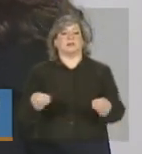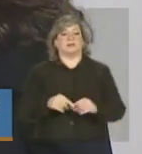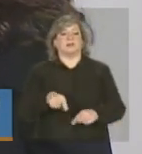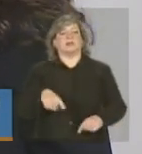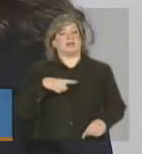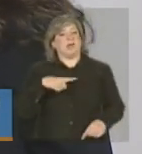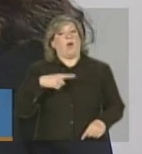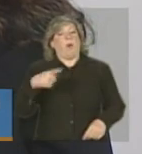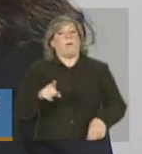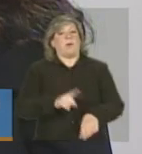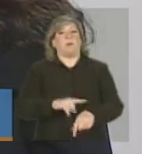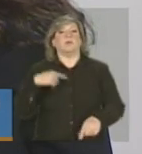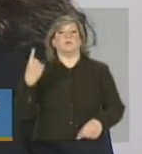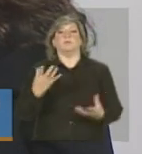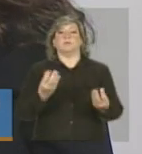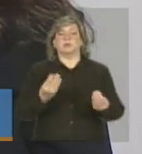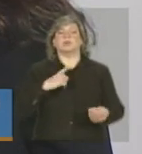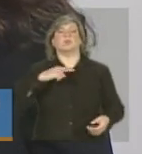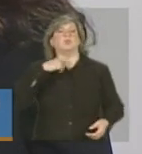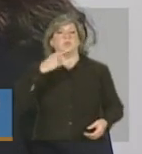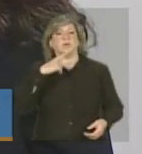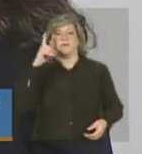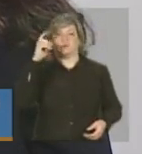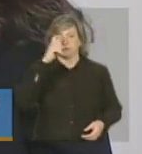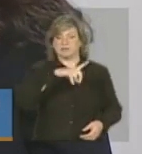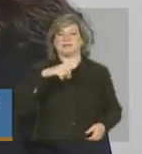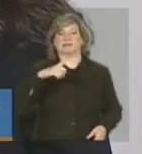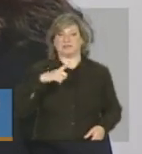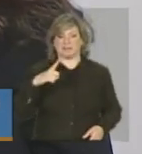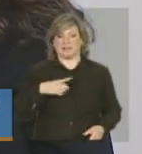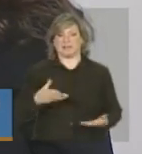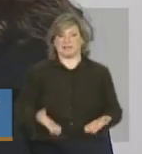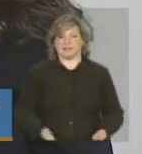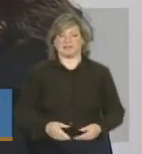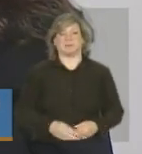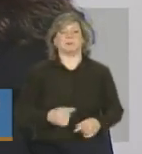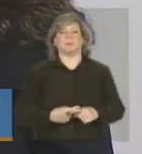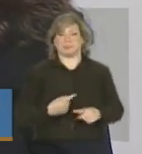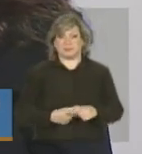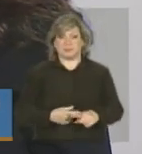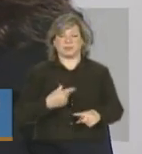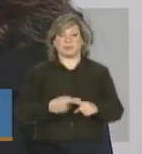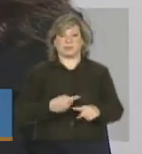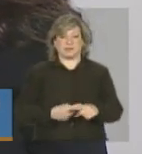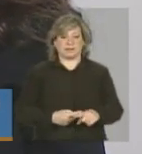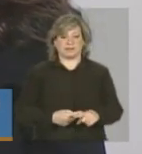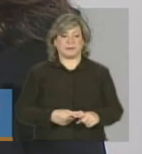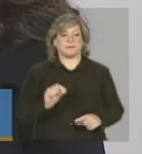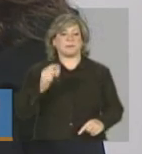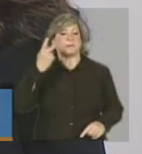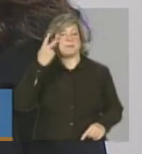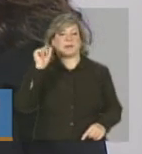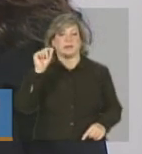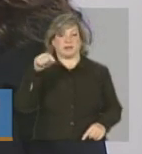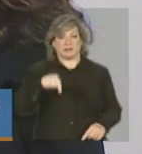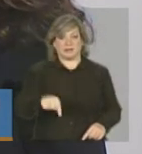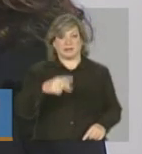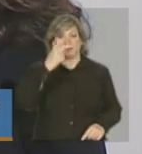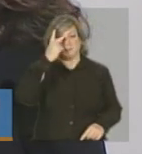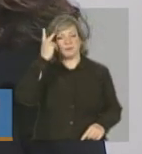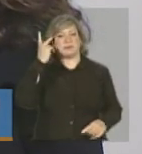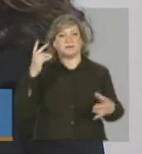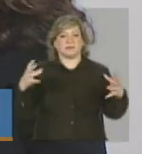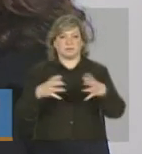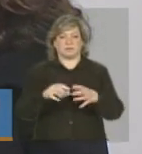outro momento que tem surgido muita dificuldade nesse processo. Por quê? Porque para o adjunto